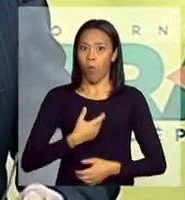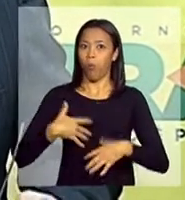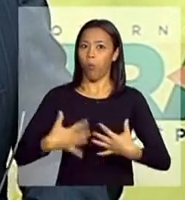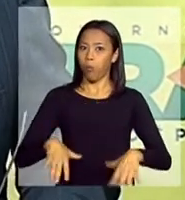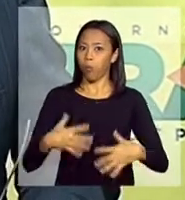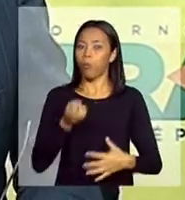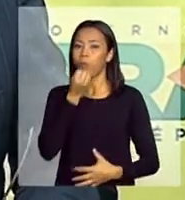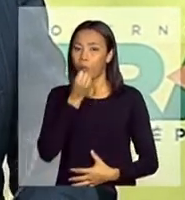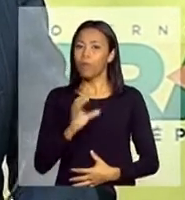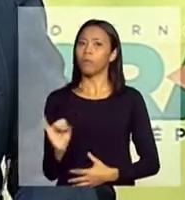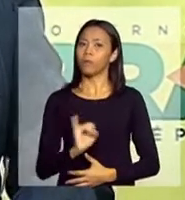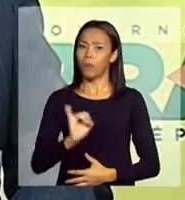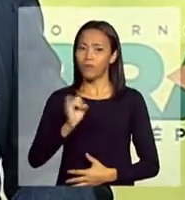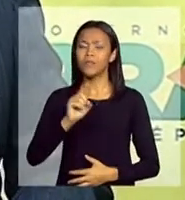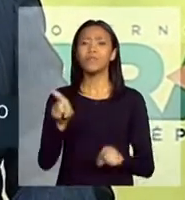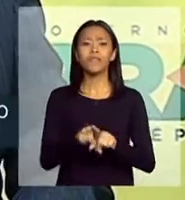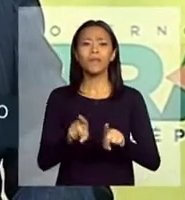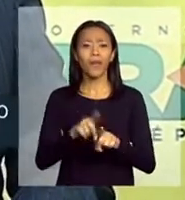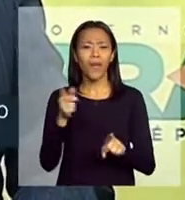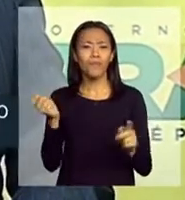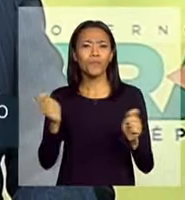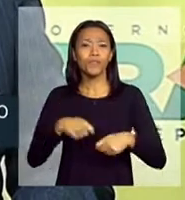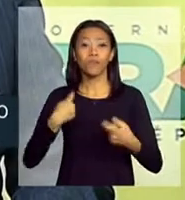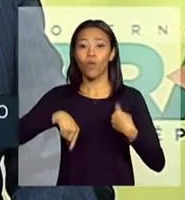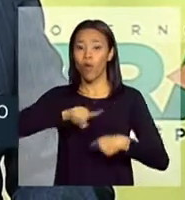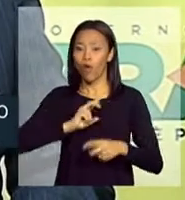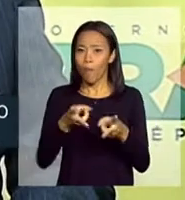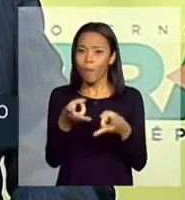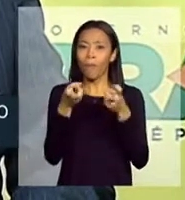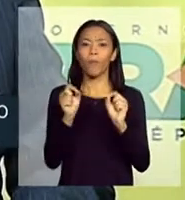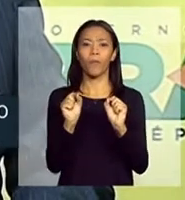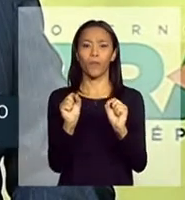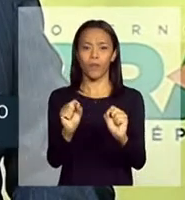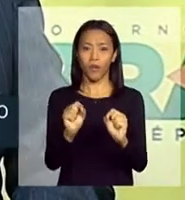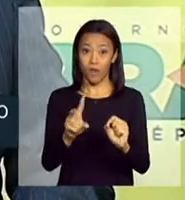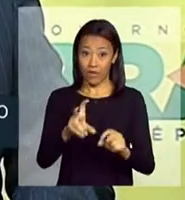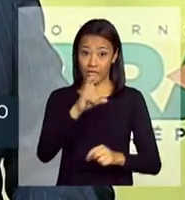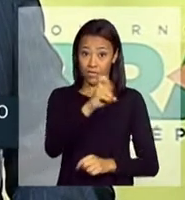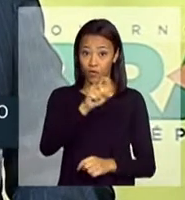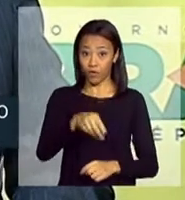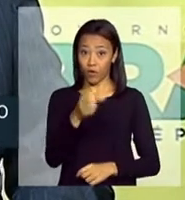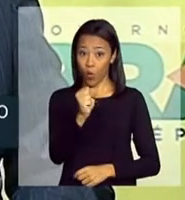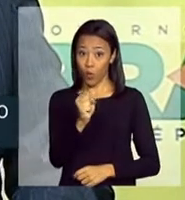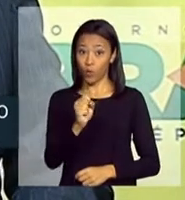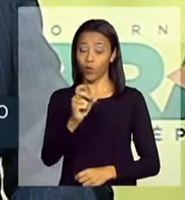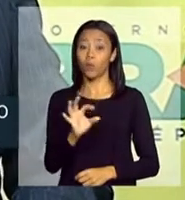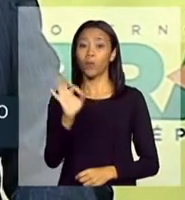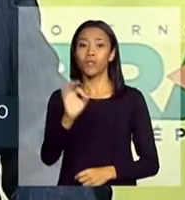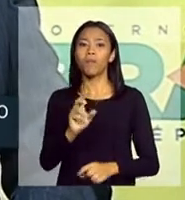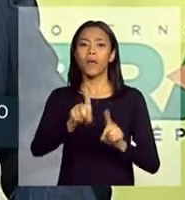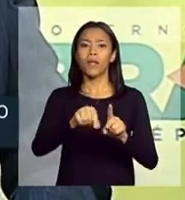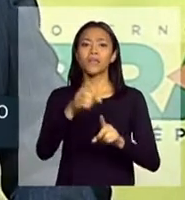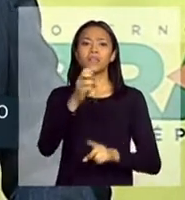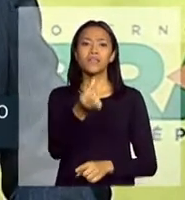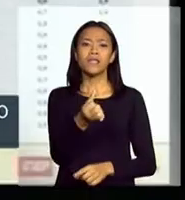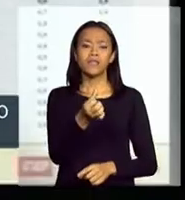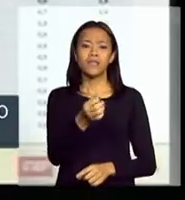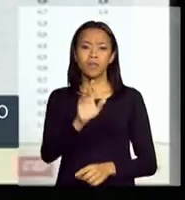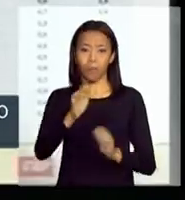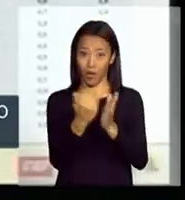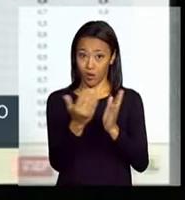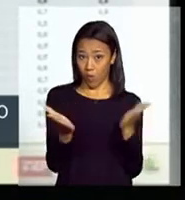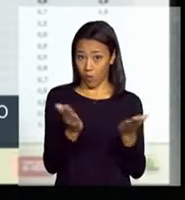é interessante verificar by de 5,8 para 6,1 por cento do PIB